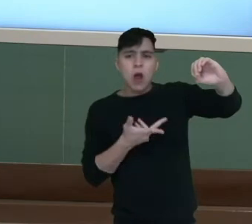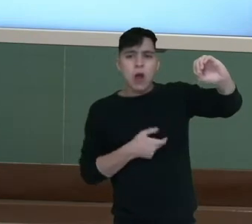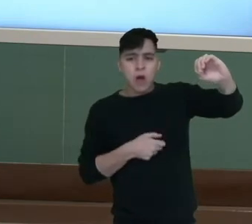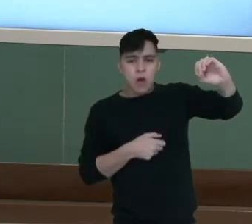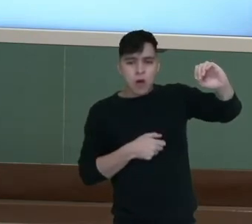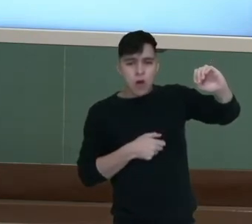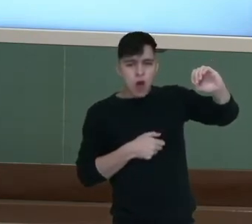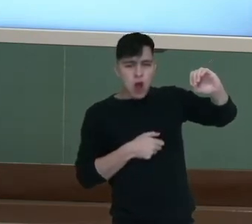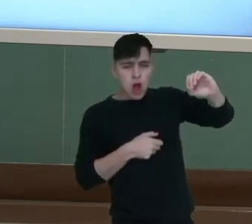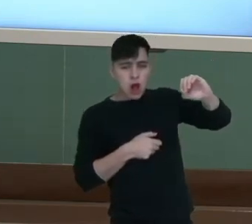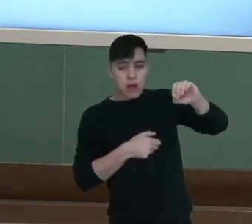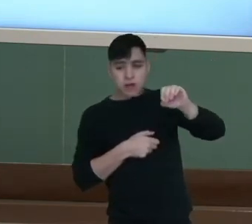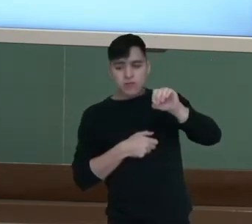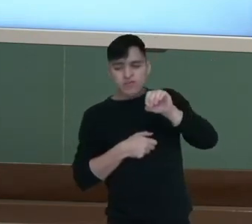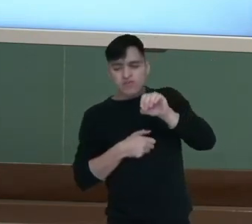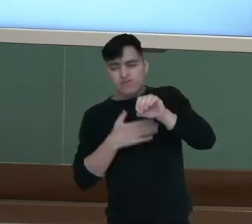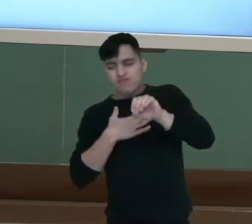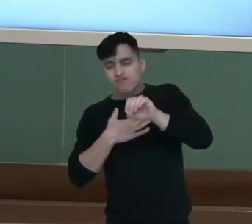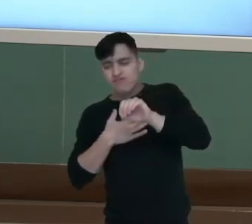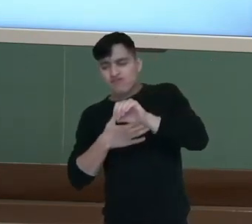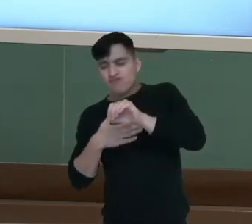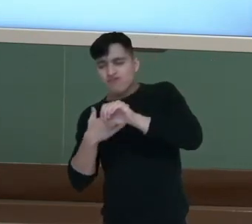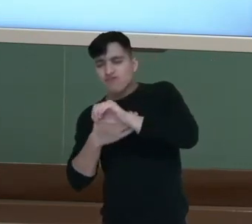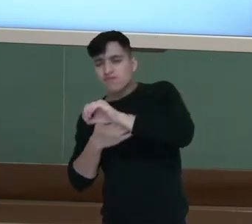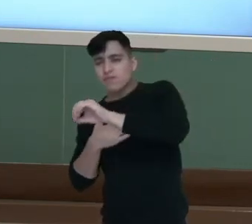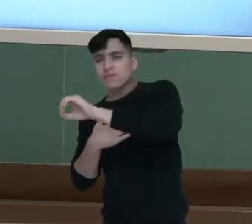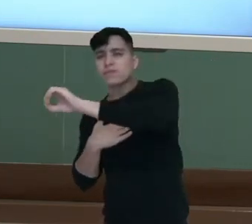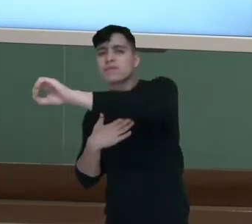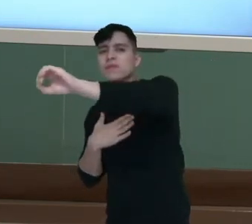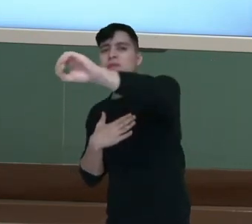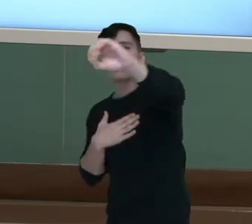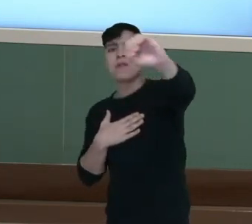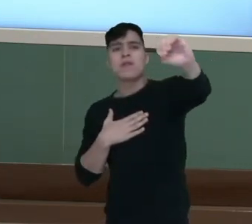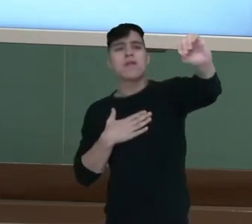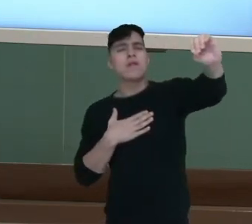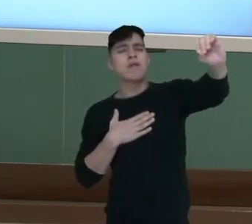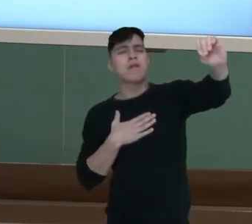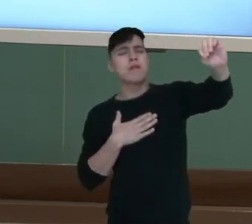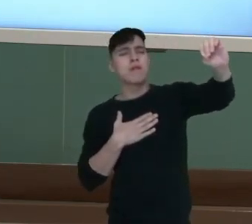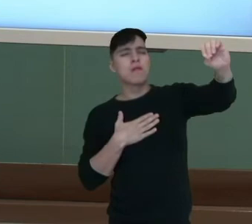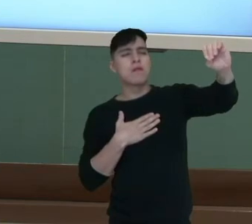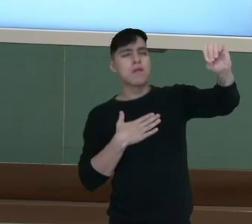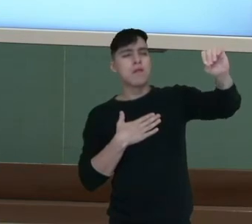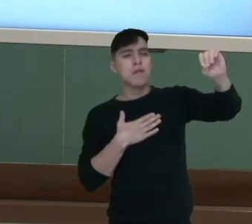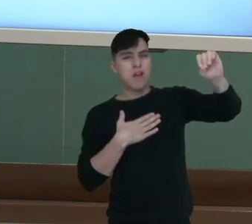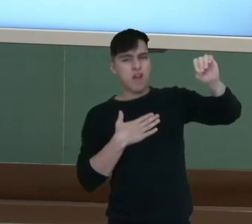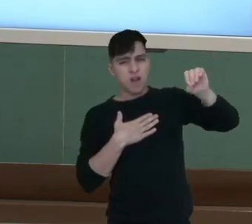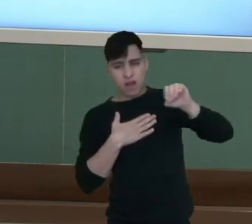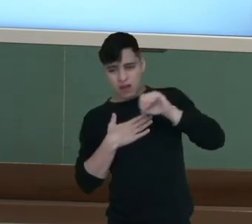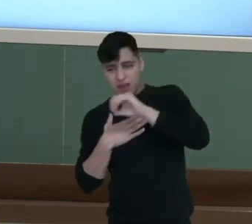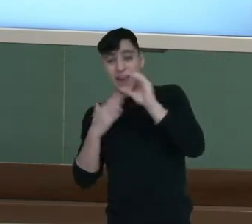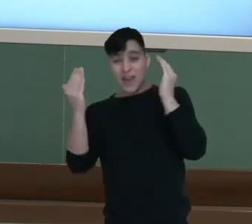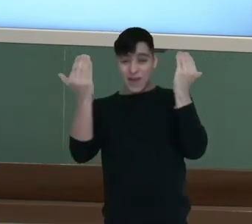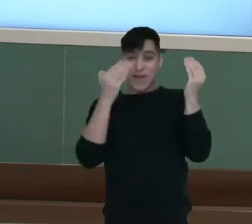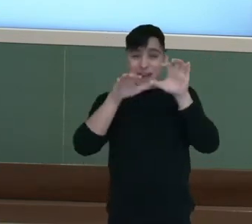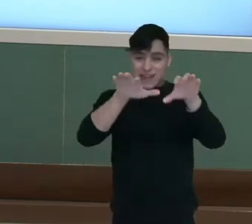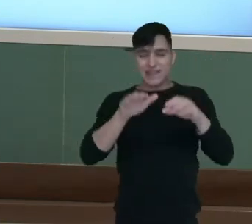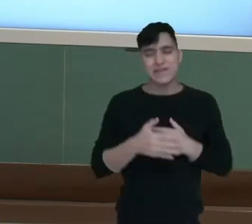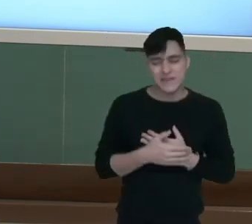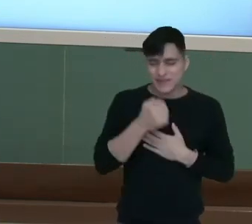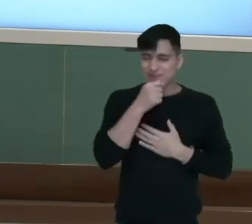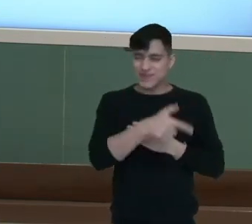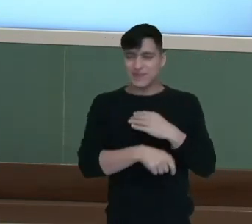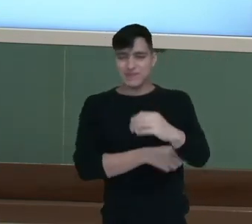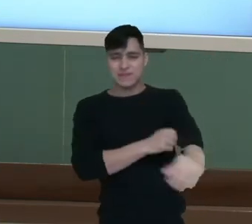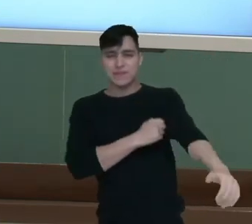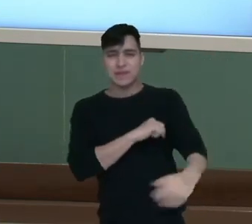teria uma velocidade menor, porque o comprimento de arco é menor e demora o mesmo tempo. Ou seja, brincando, eu faço analogia muito assim, eu chego e